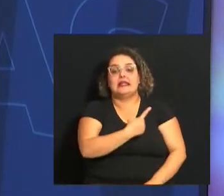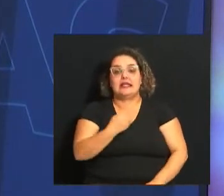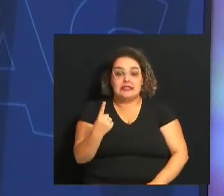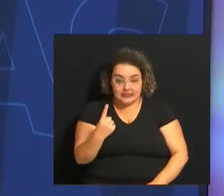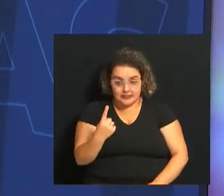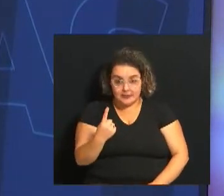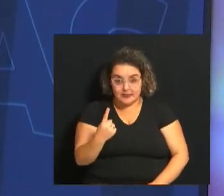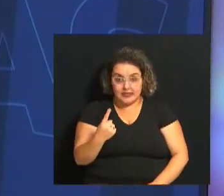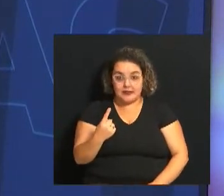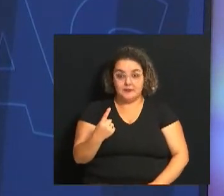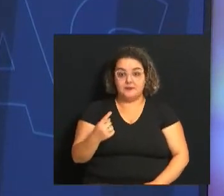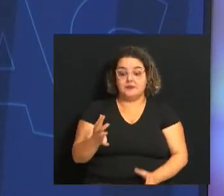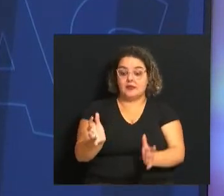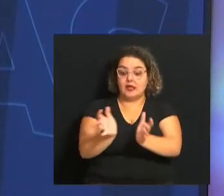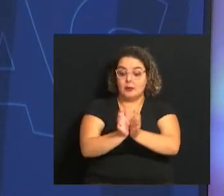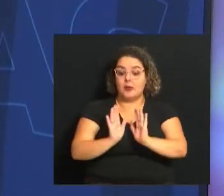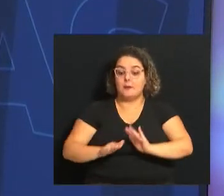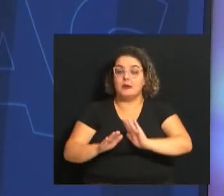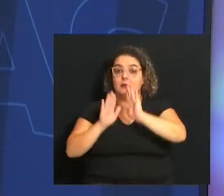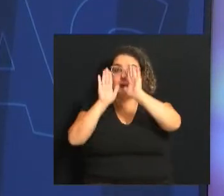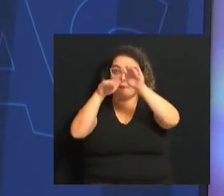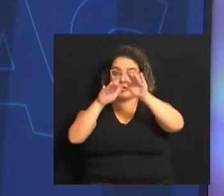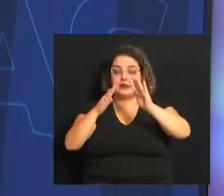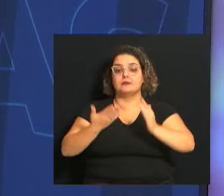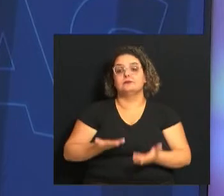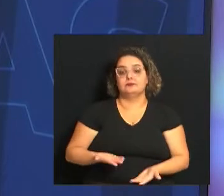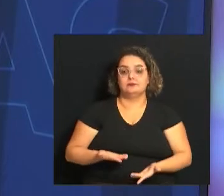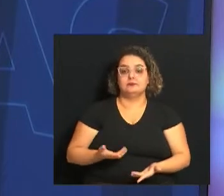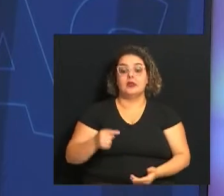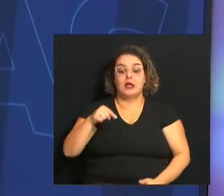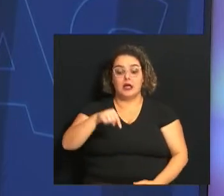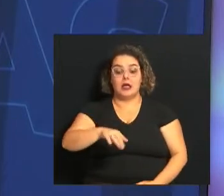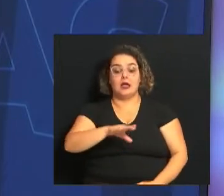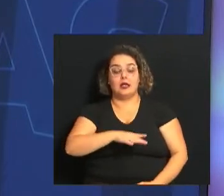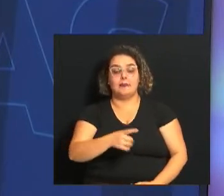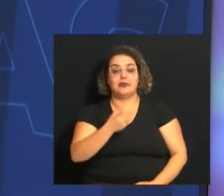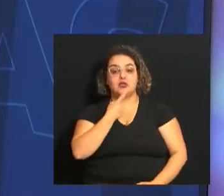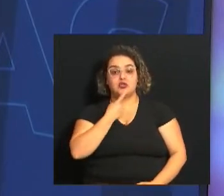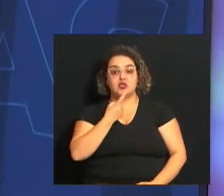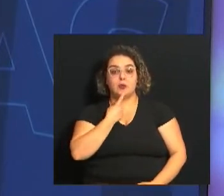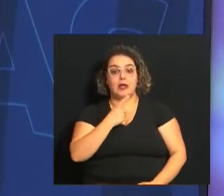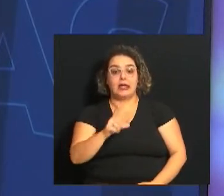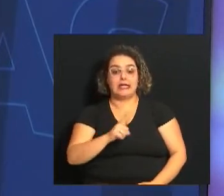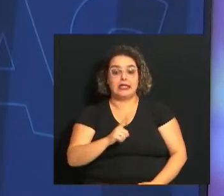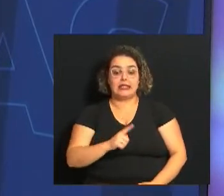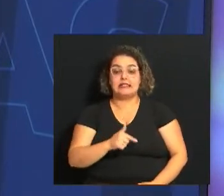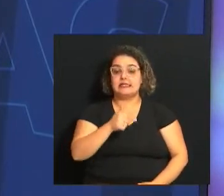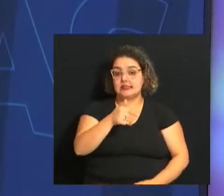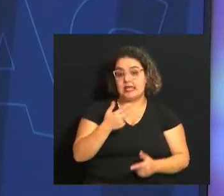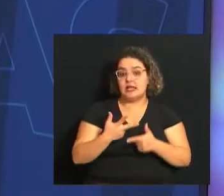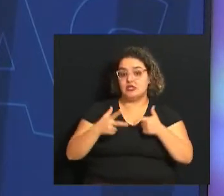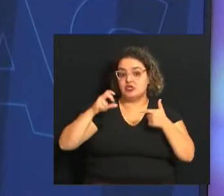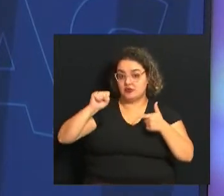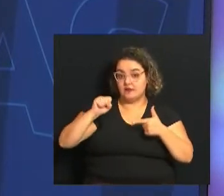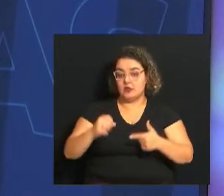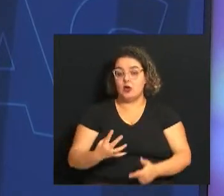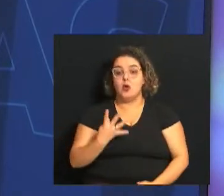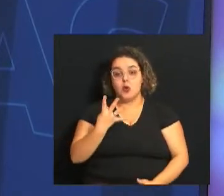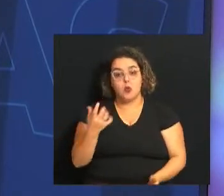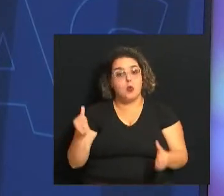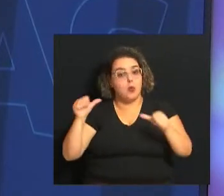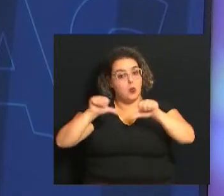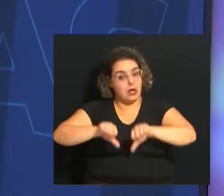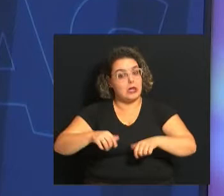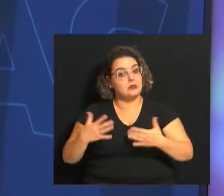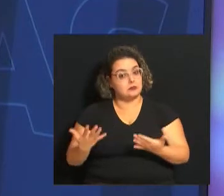da Liga de Basquete Feminino. A equipe de Campinas tem agora 7 vitórias e 4 derrotas,